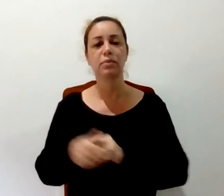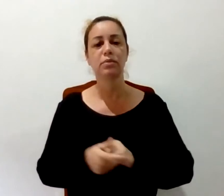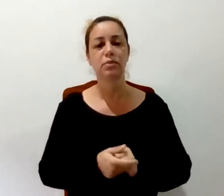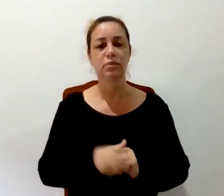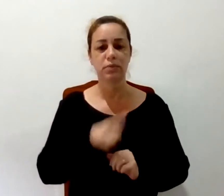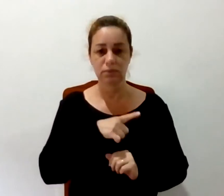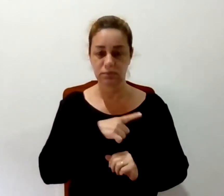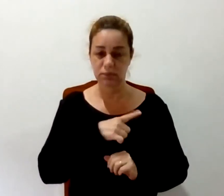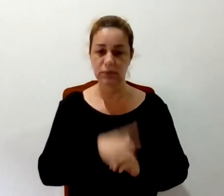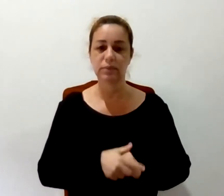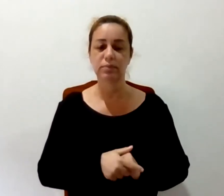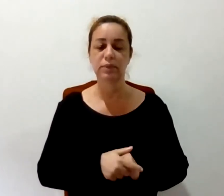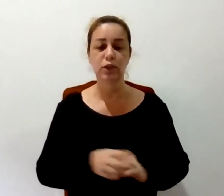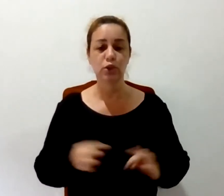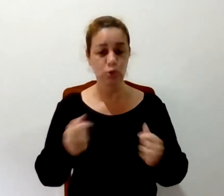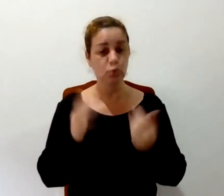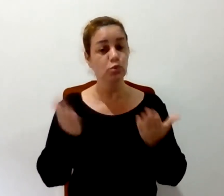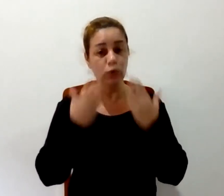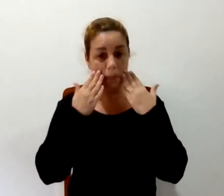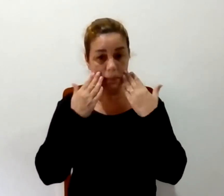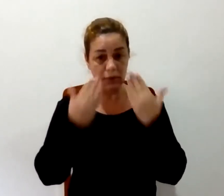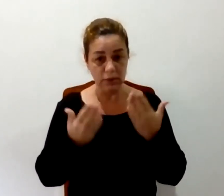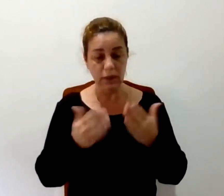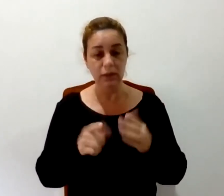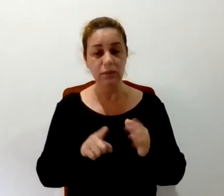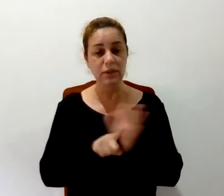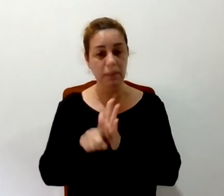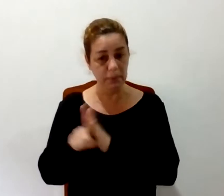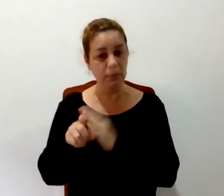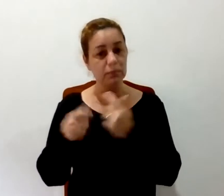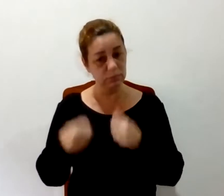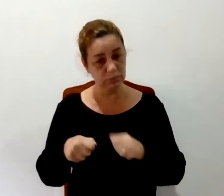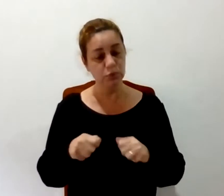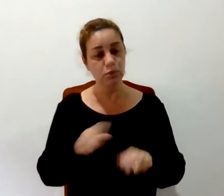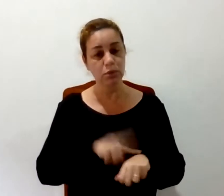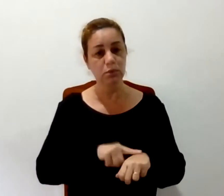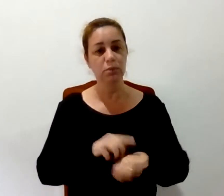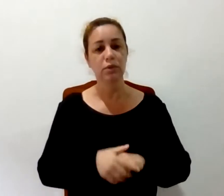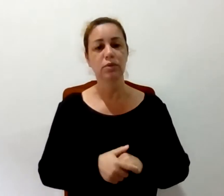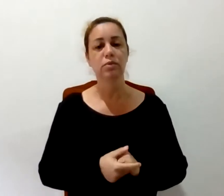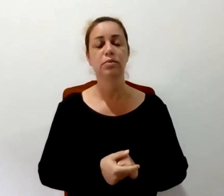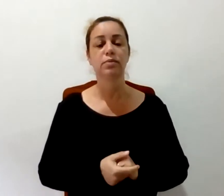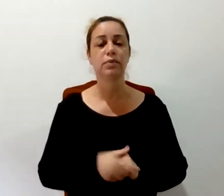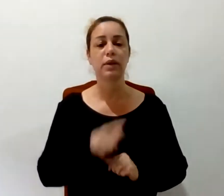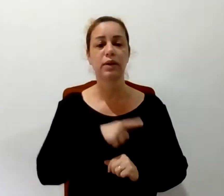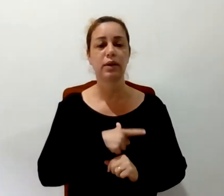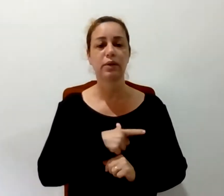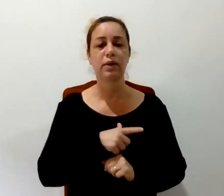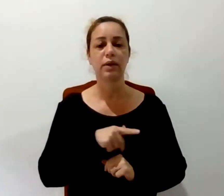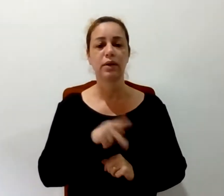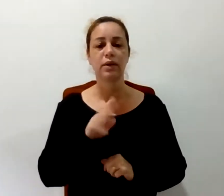já, esse bloco já apresentaram, a Késia, a Denise, a Thalita, a Liana e a Astrid. Sim.